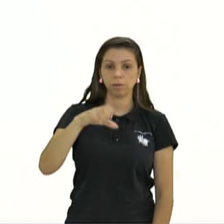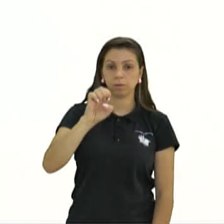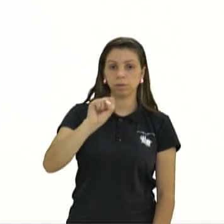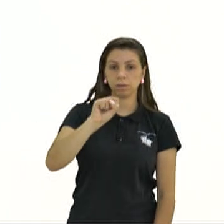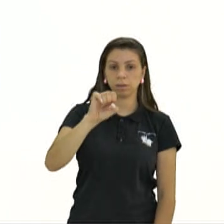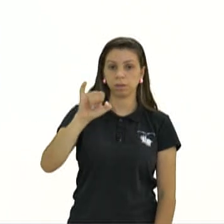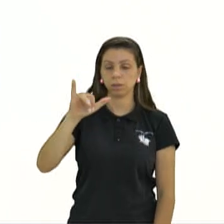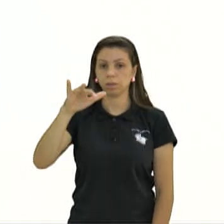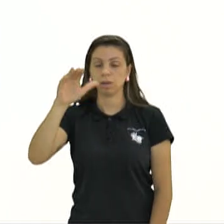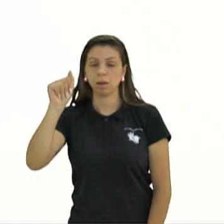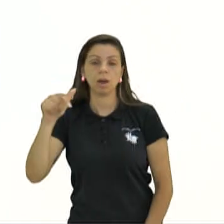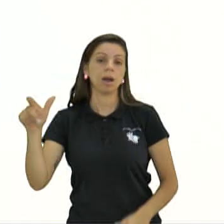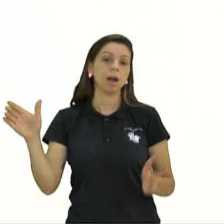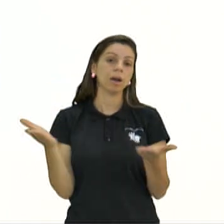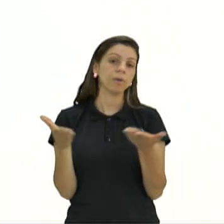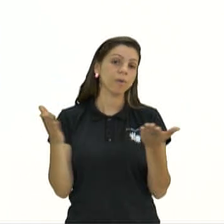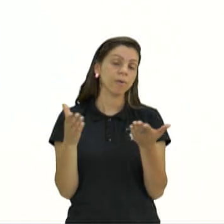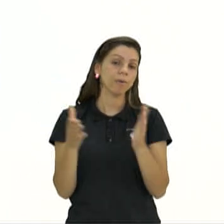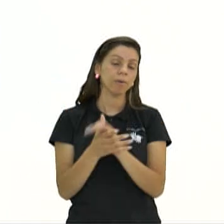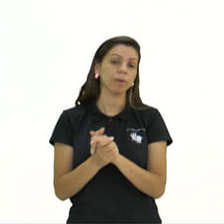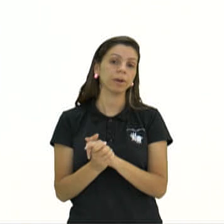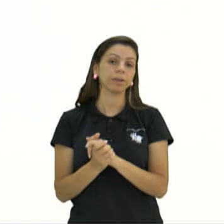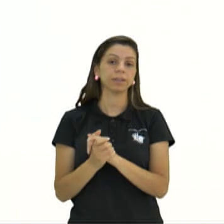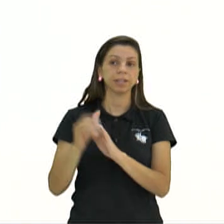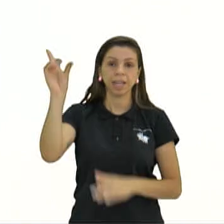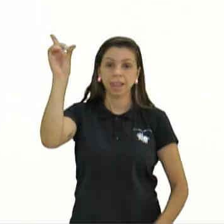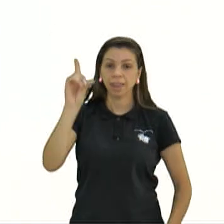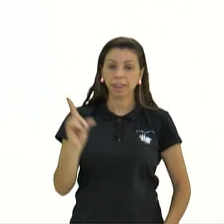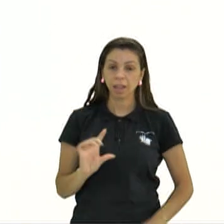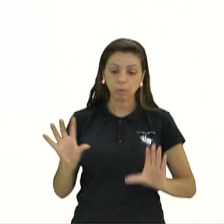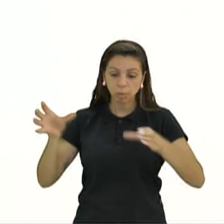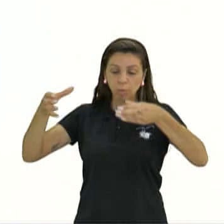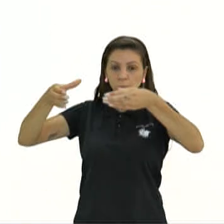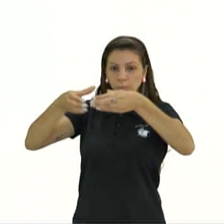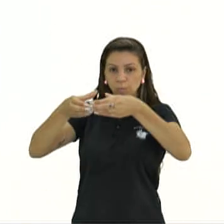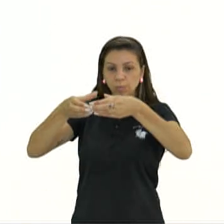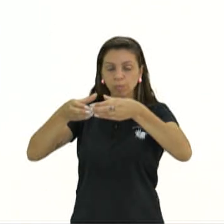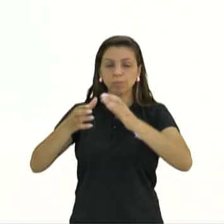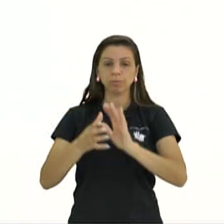de deusa do ébano do bloco. Um tempinho para você e eu já volto.